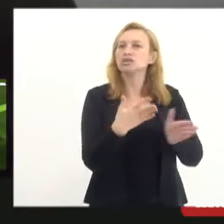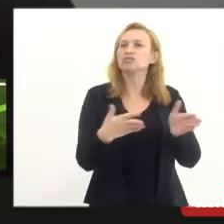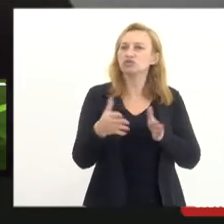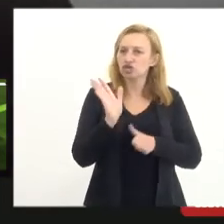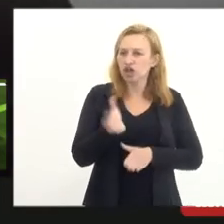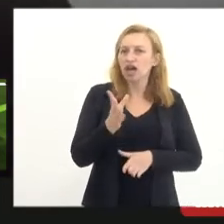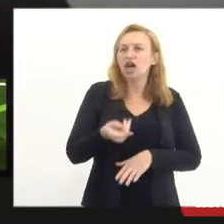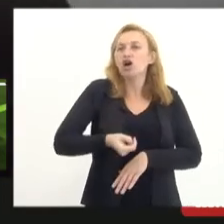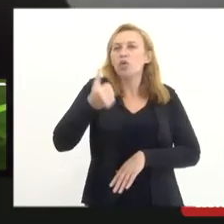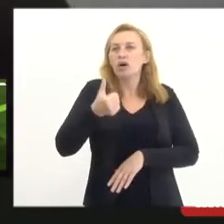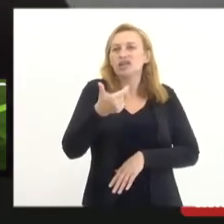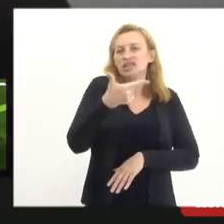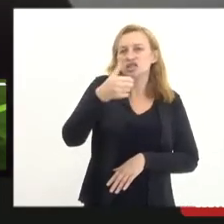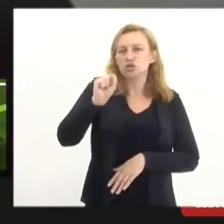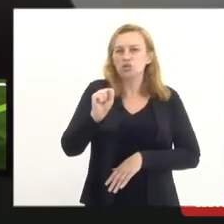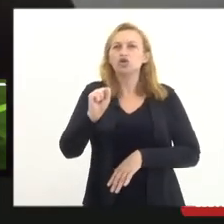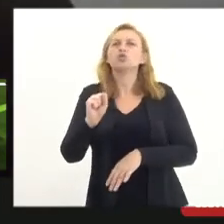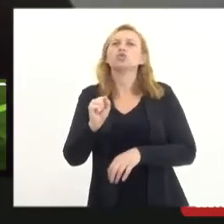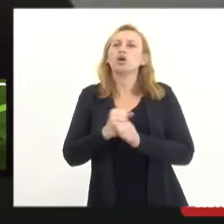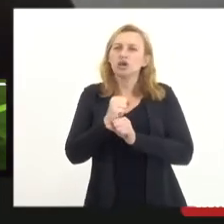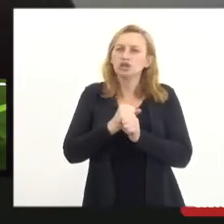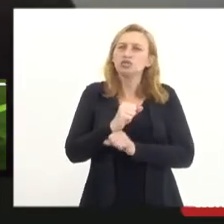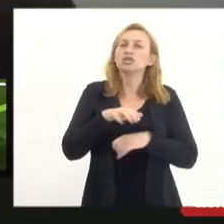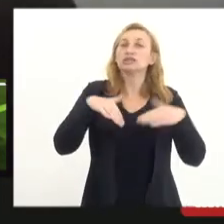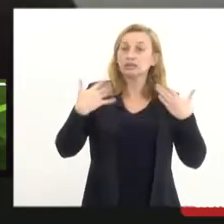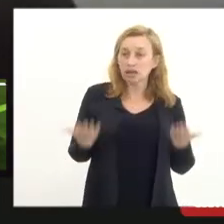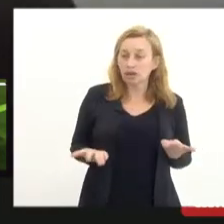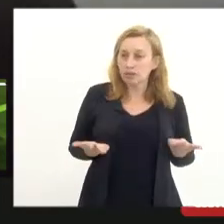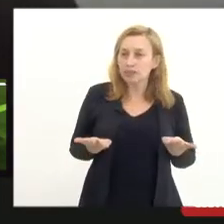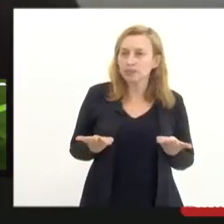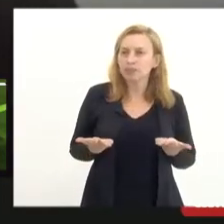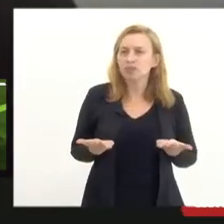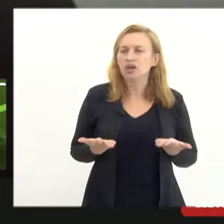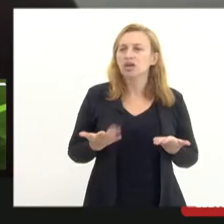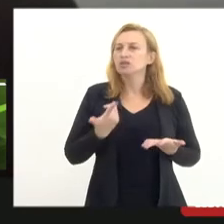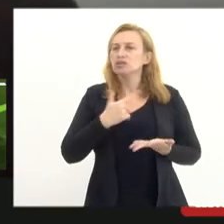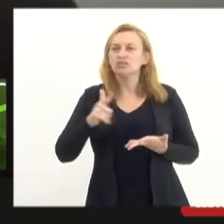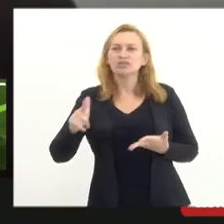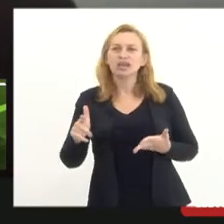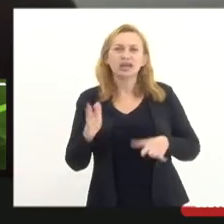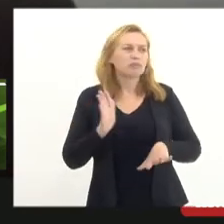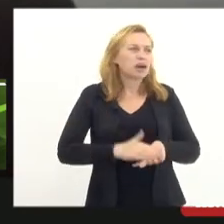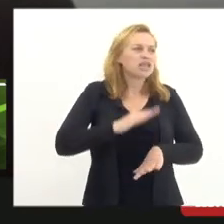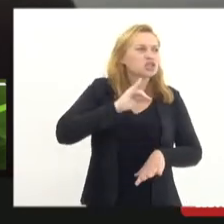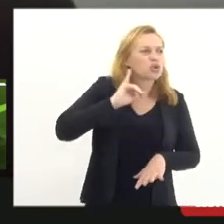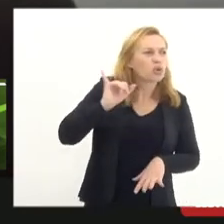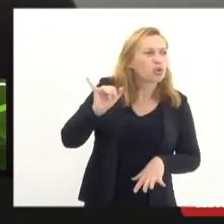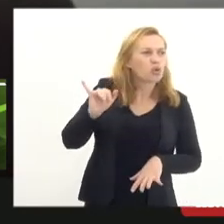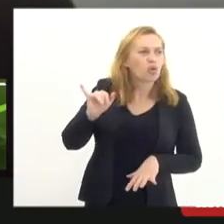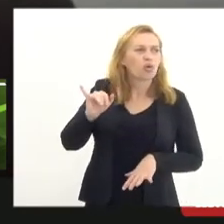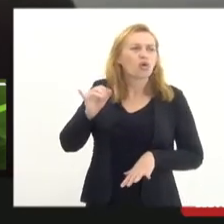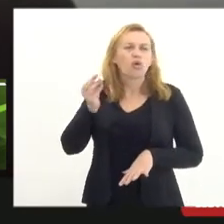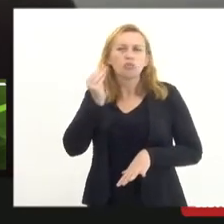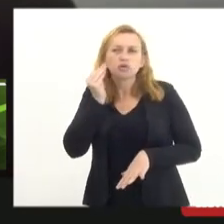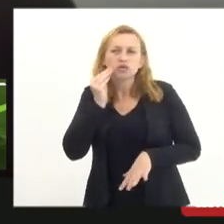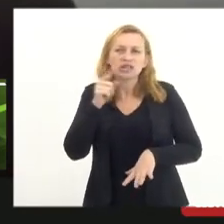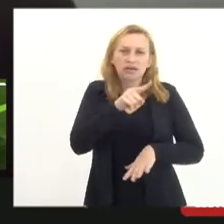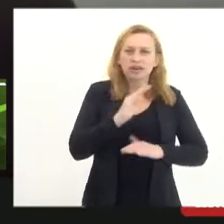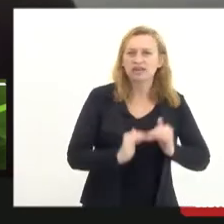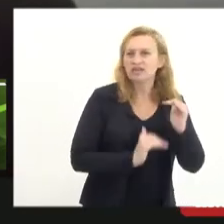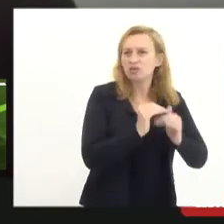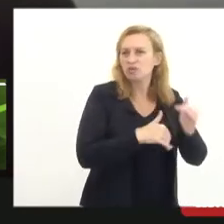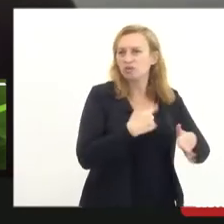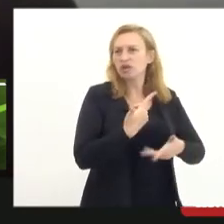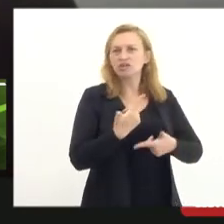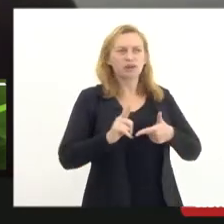há quase 18 anos, né, então não existe muito mais oportunidade ali para redesenvolvimento ou para